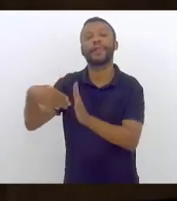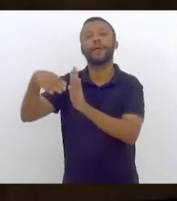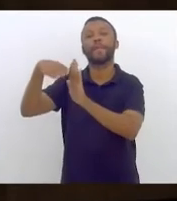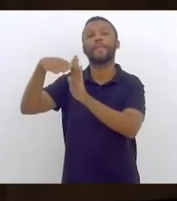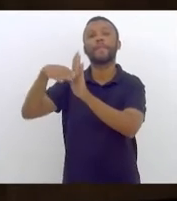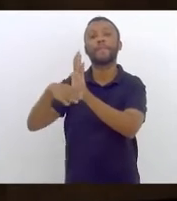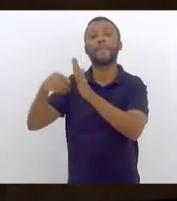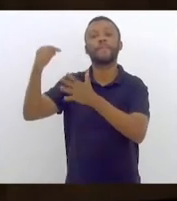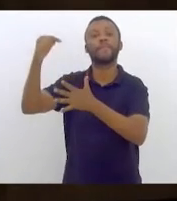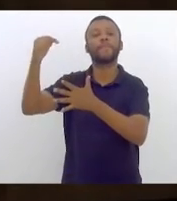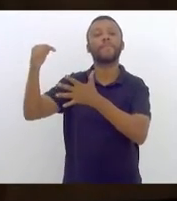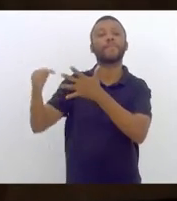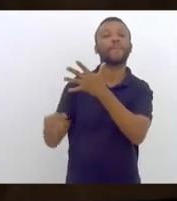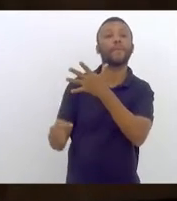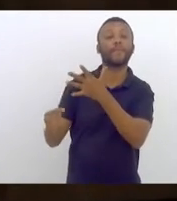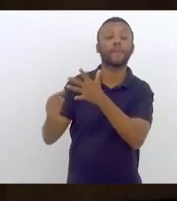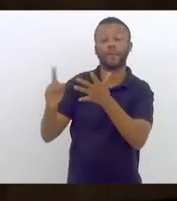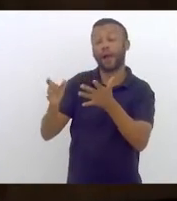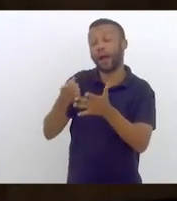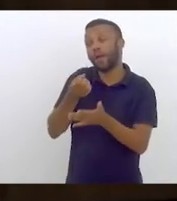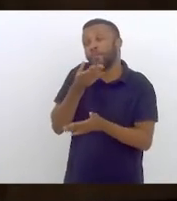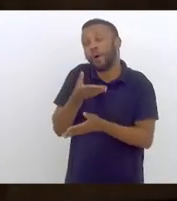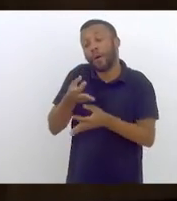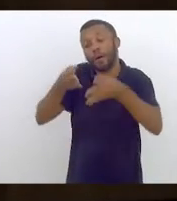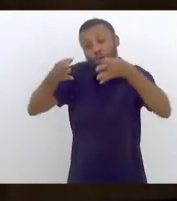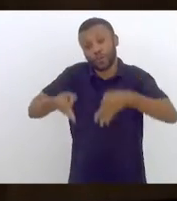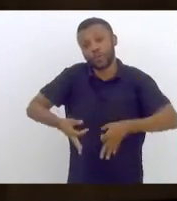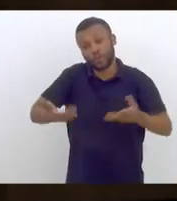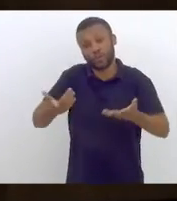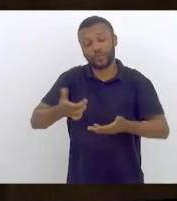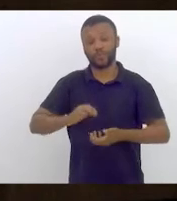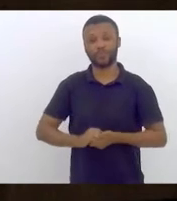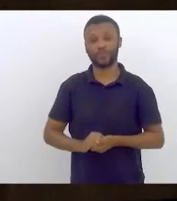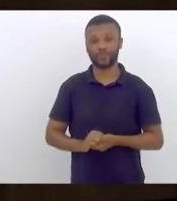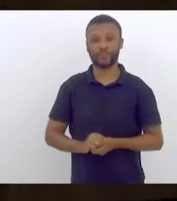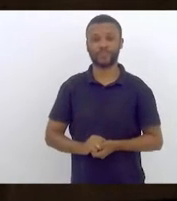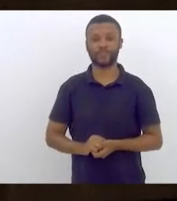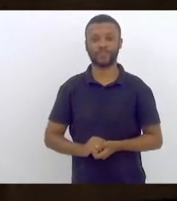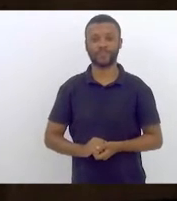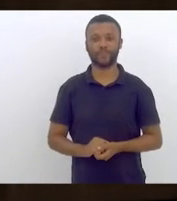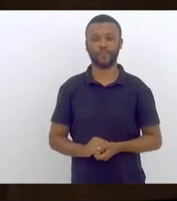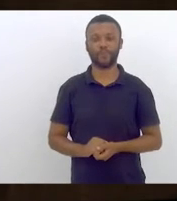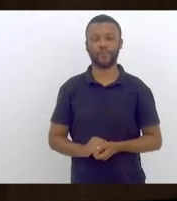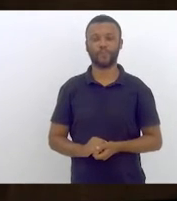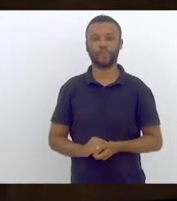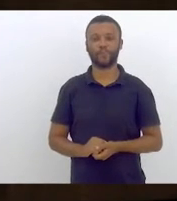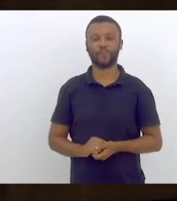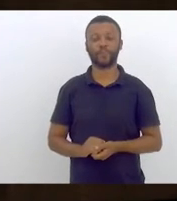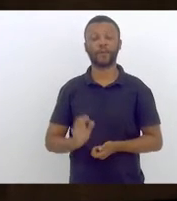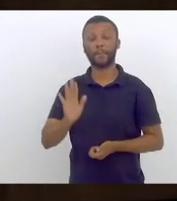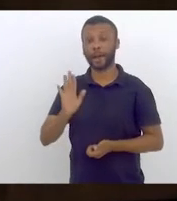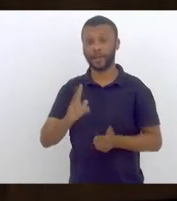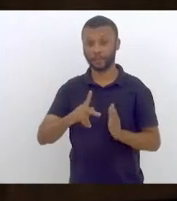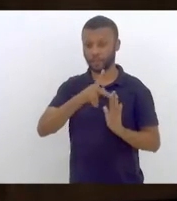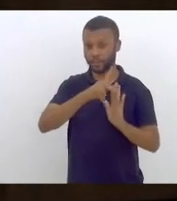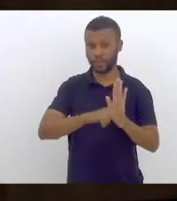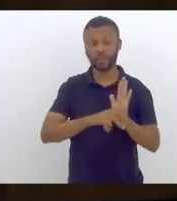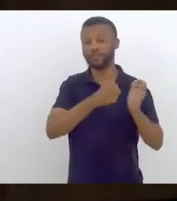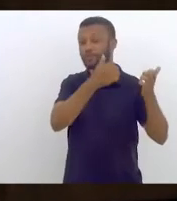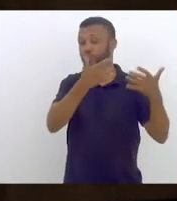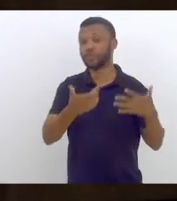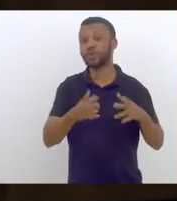concorrente. Mas é justo, é justo, é justo. É justo. Mas o projeto dispõe sobre